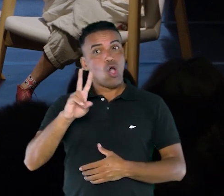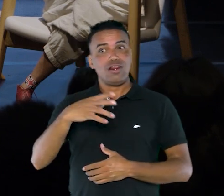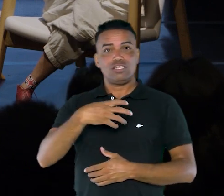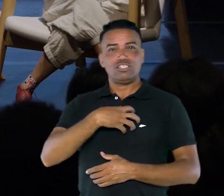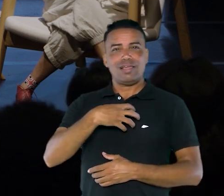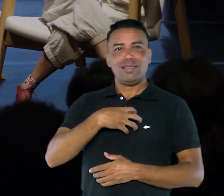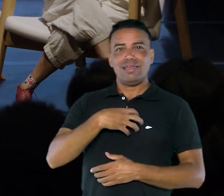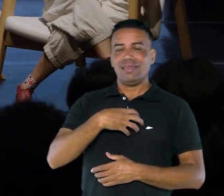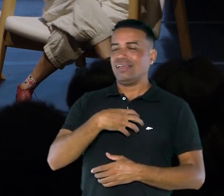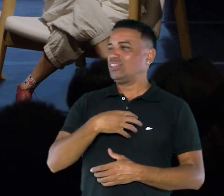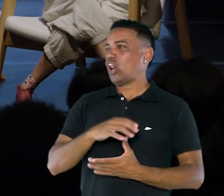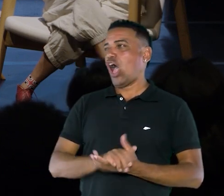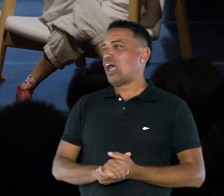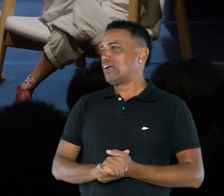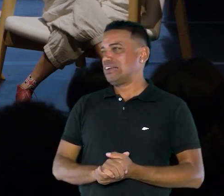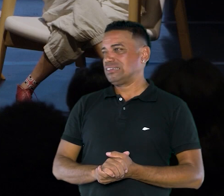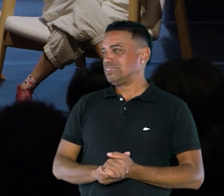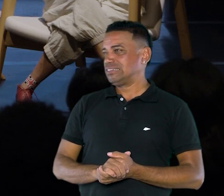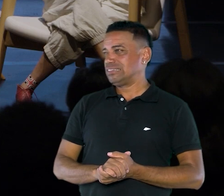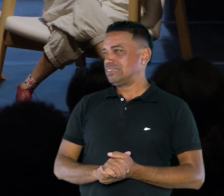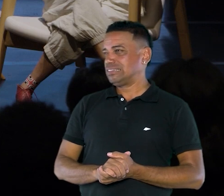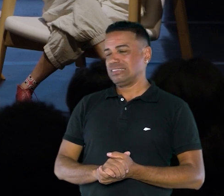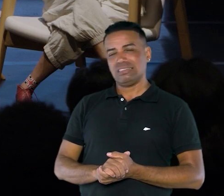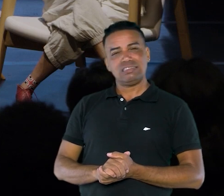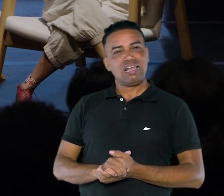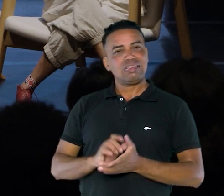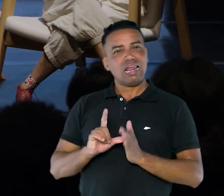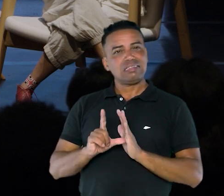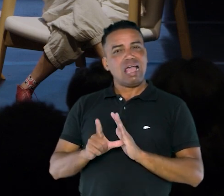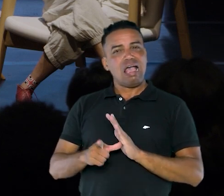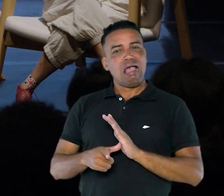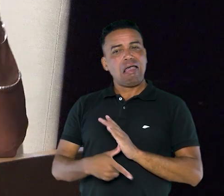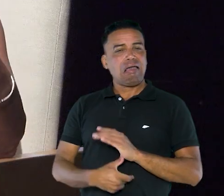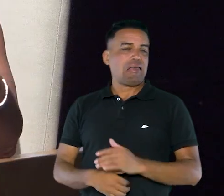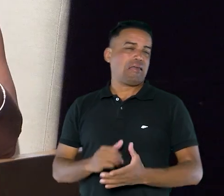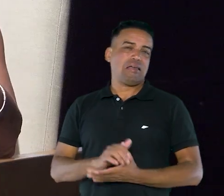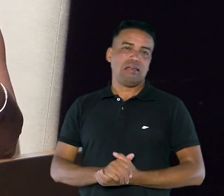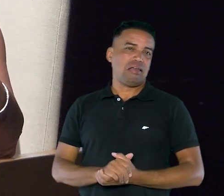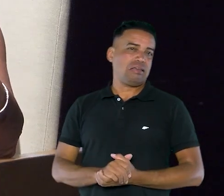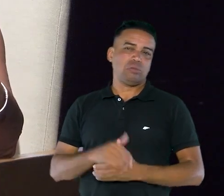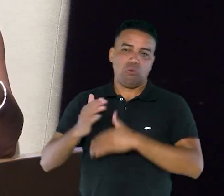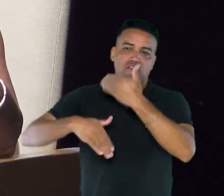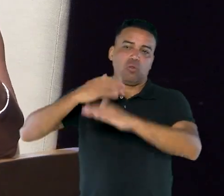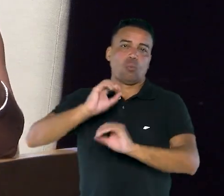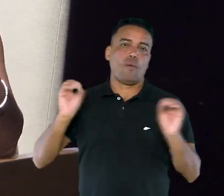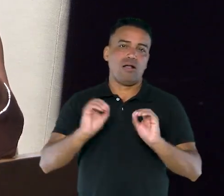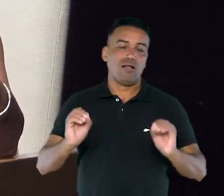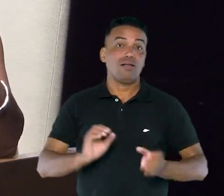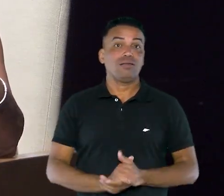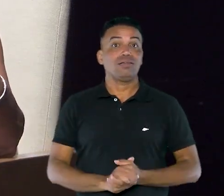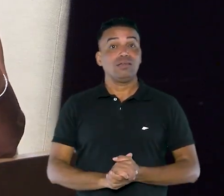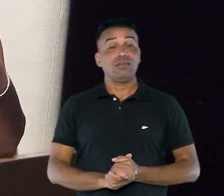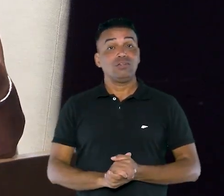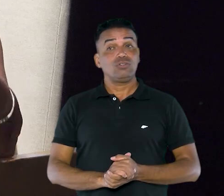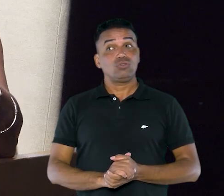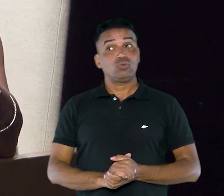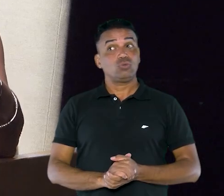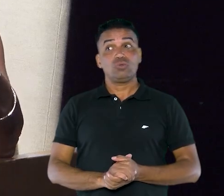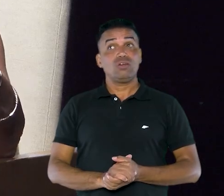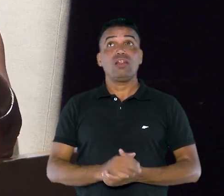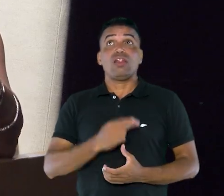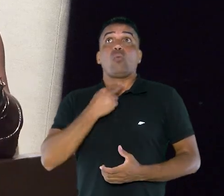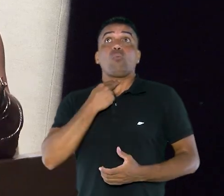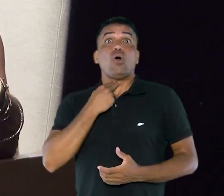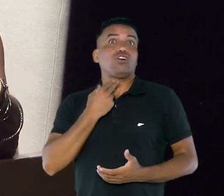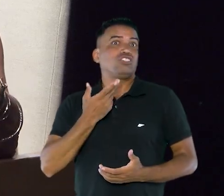estar no mundo e diz, que coisa atrasada, primitiva, meu. E isso impede a gente de entender